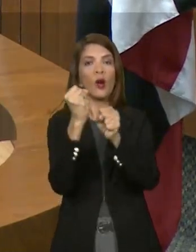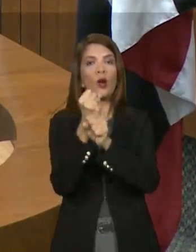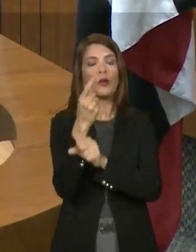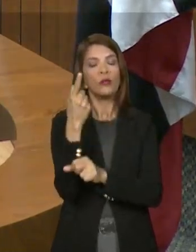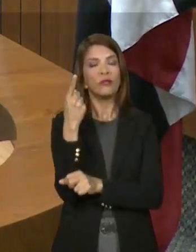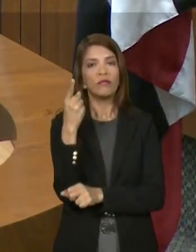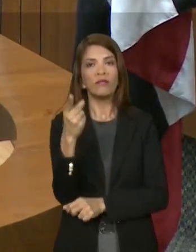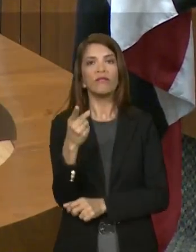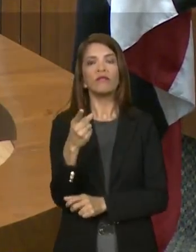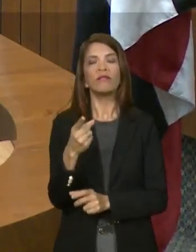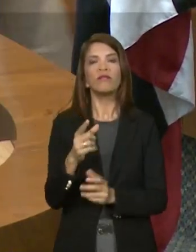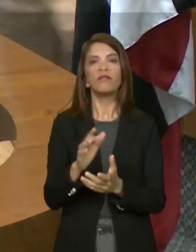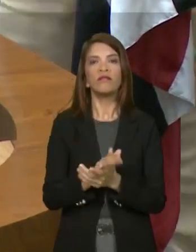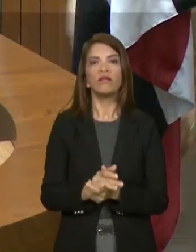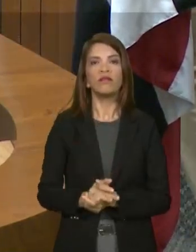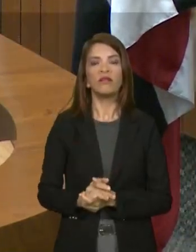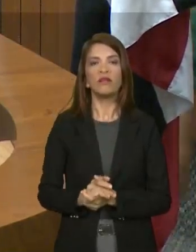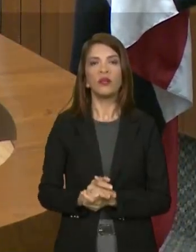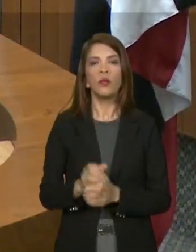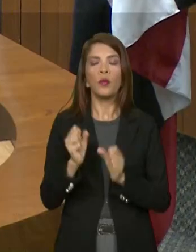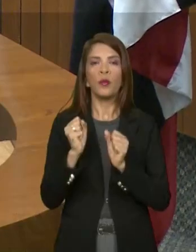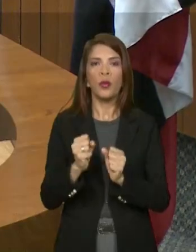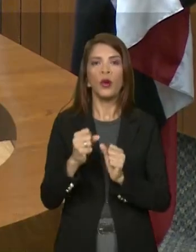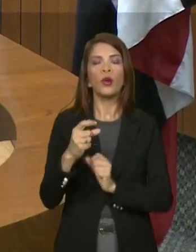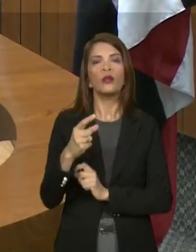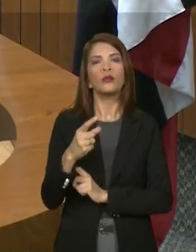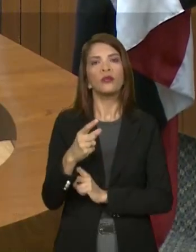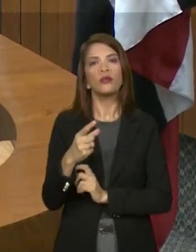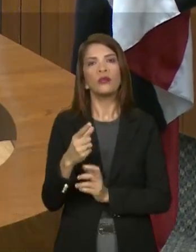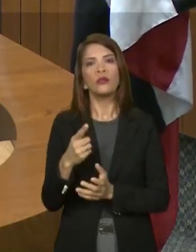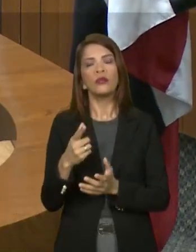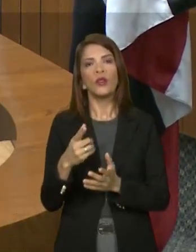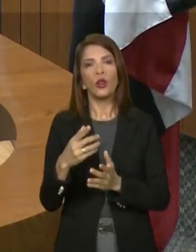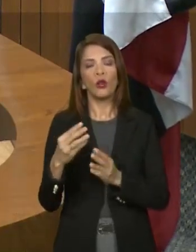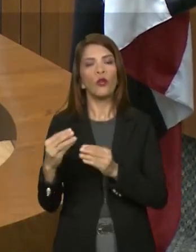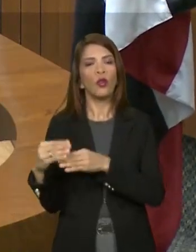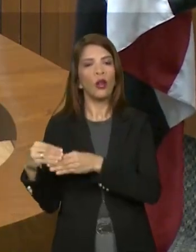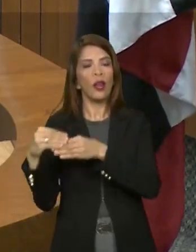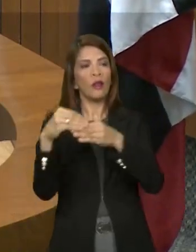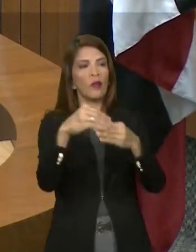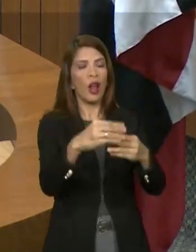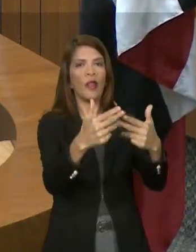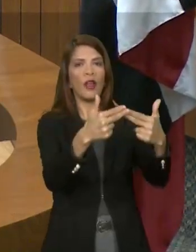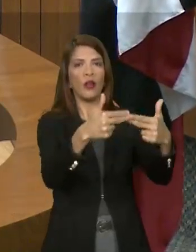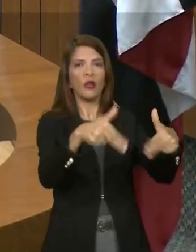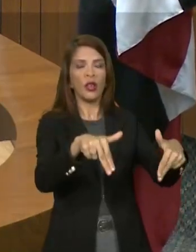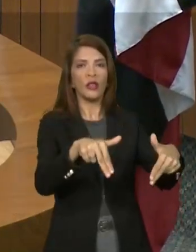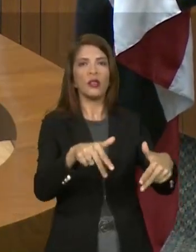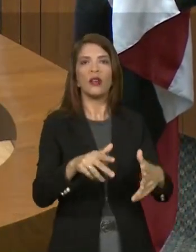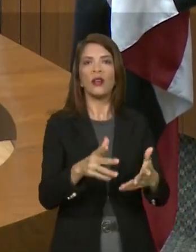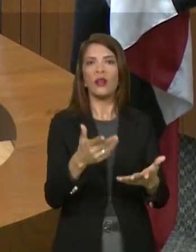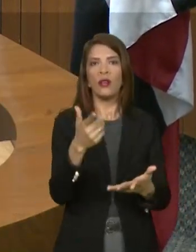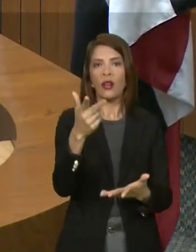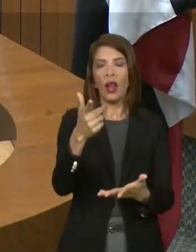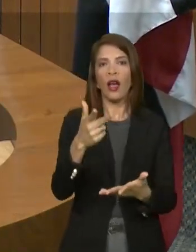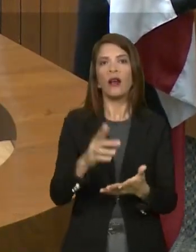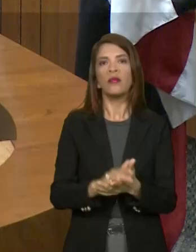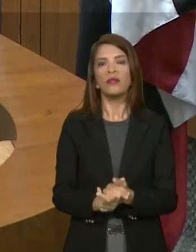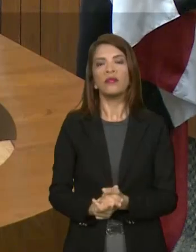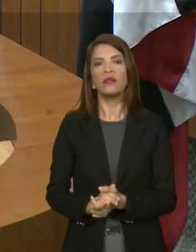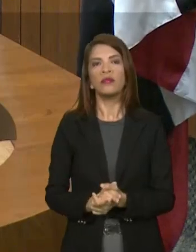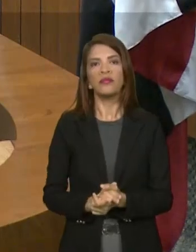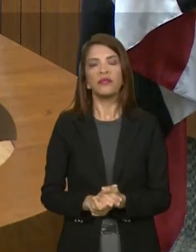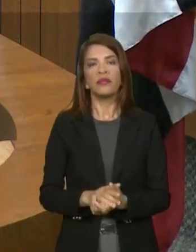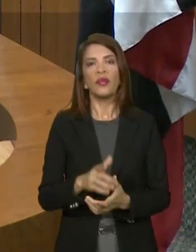artista, pode ter certeza que eu vou lhe levar para a inauguração, para você dar um show naquele palco. Você que vai inaugurar o palco